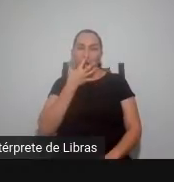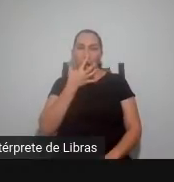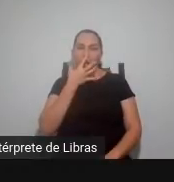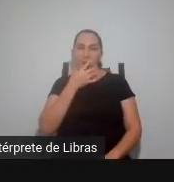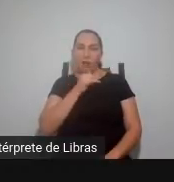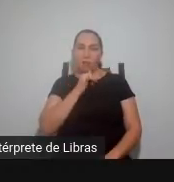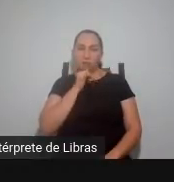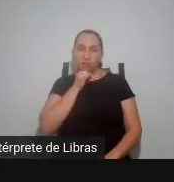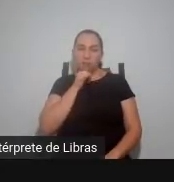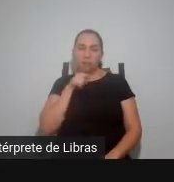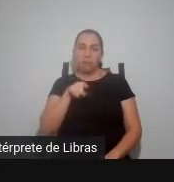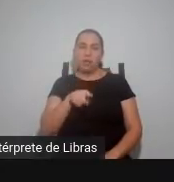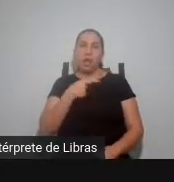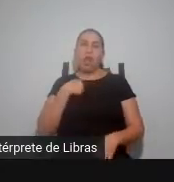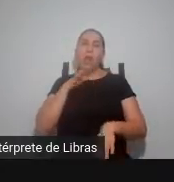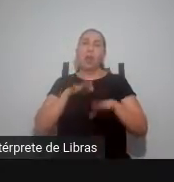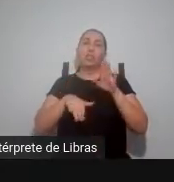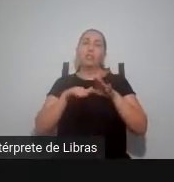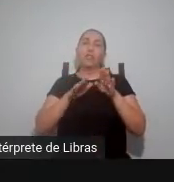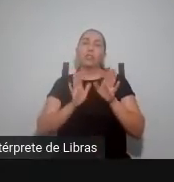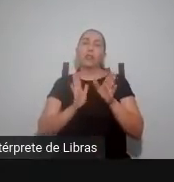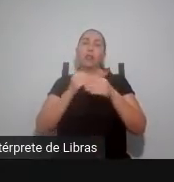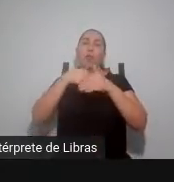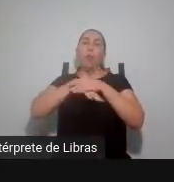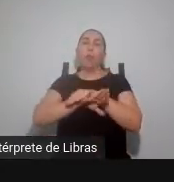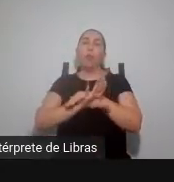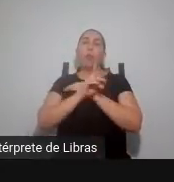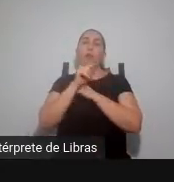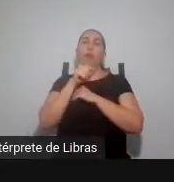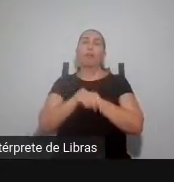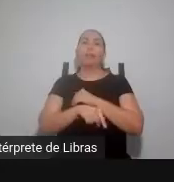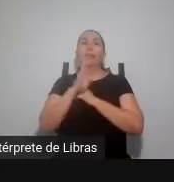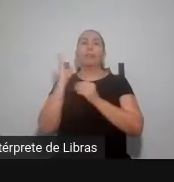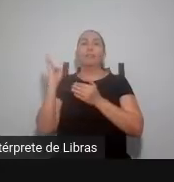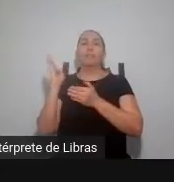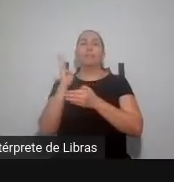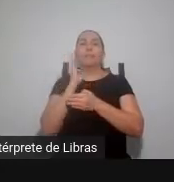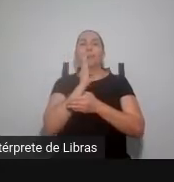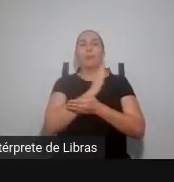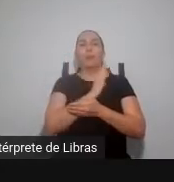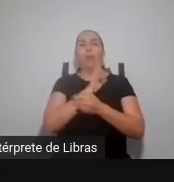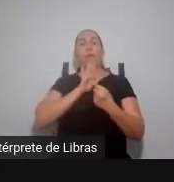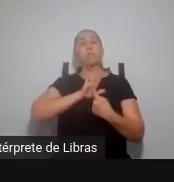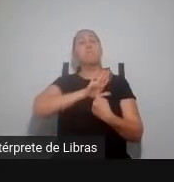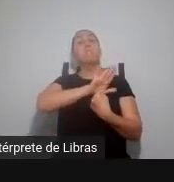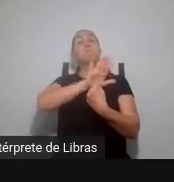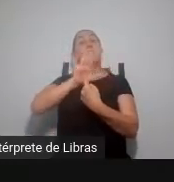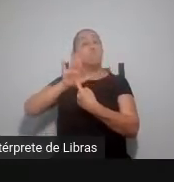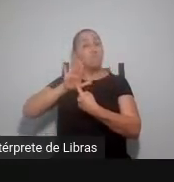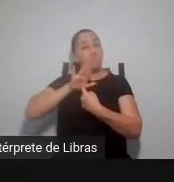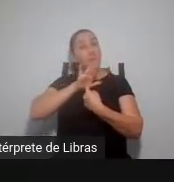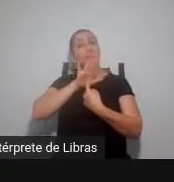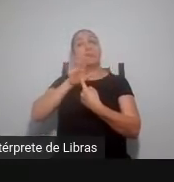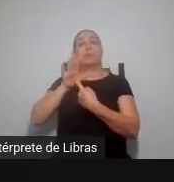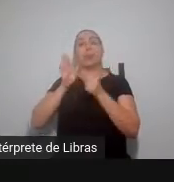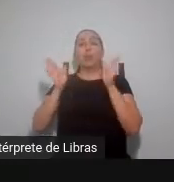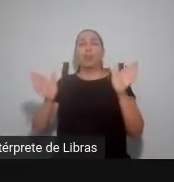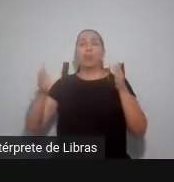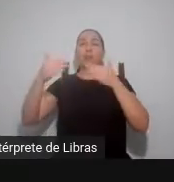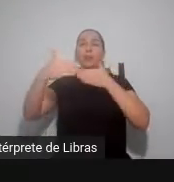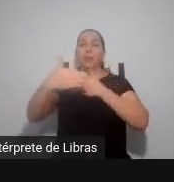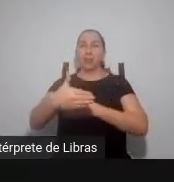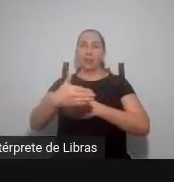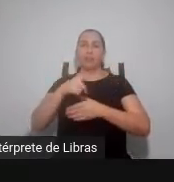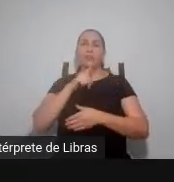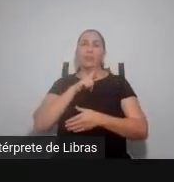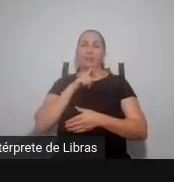de poeira dentro da biblioteca. Então, assim, foi muito bom você mostrar, até para as pessoas procurarem e cobrarem, porque o